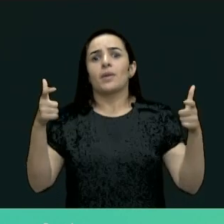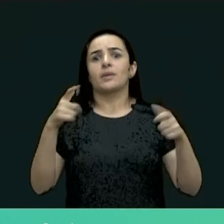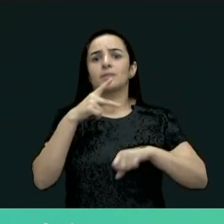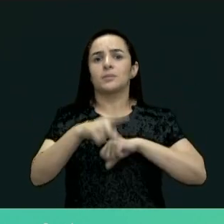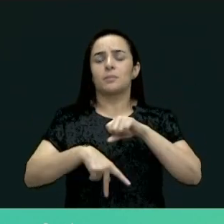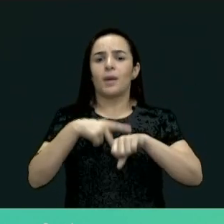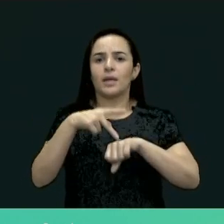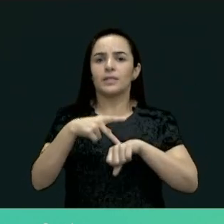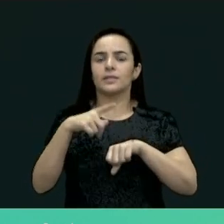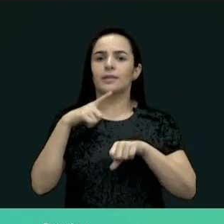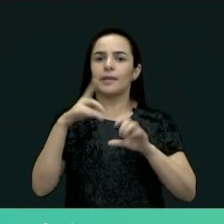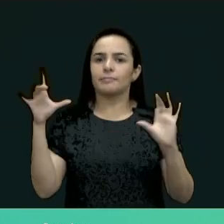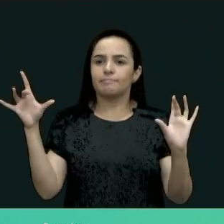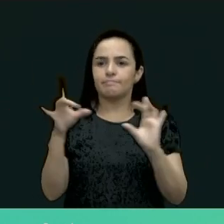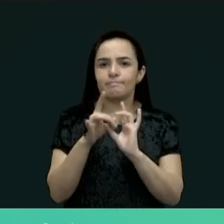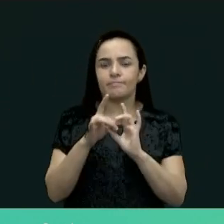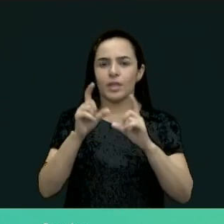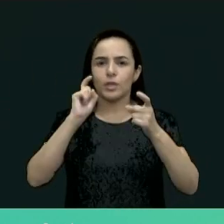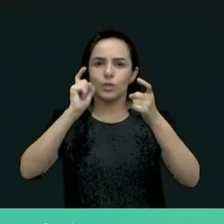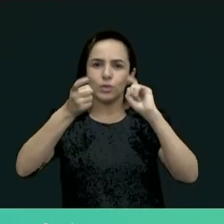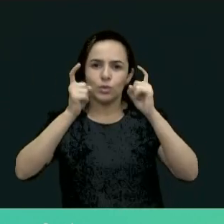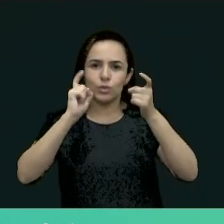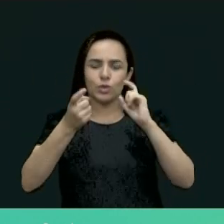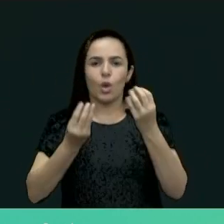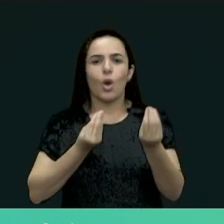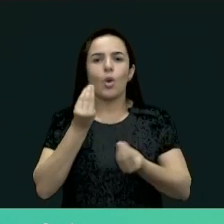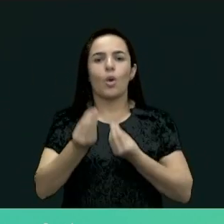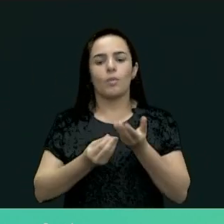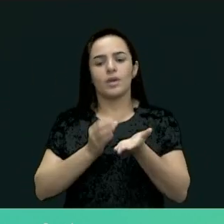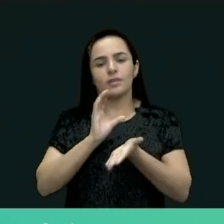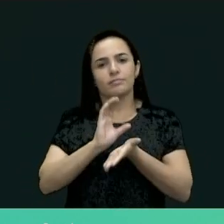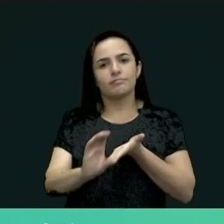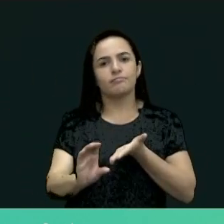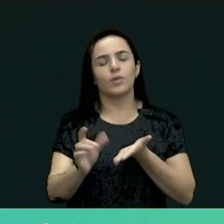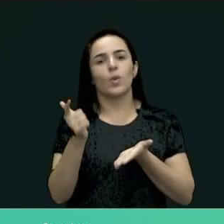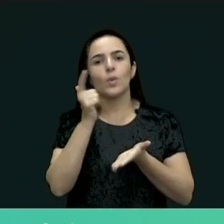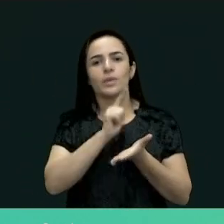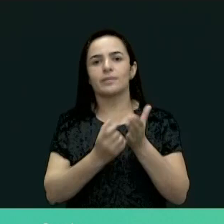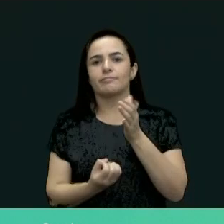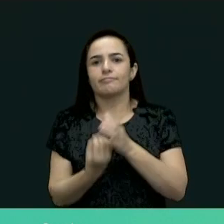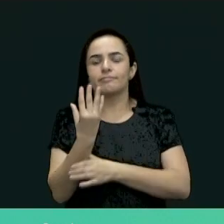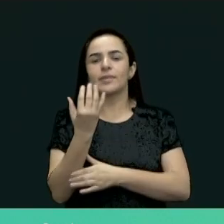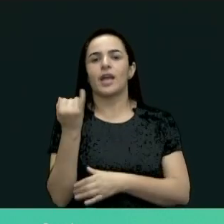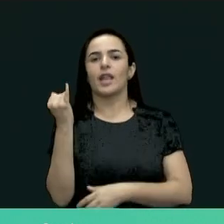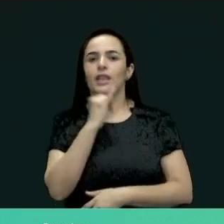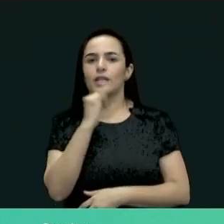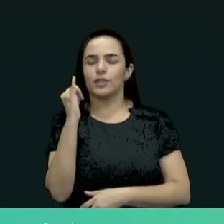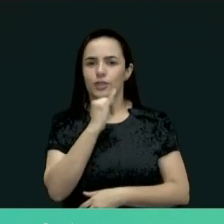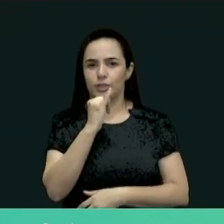estão discutindo os investimentos em energia. Nós sabemos que a